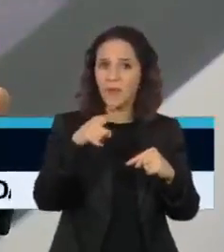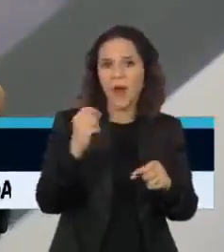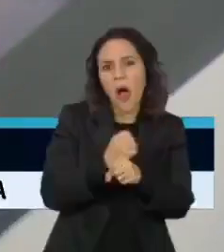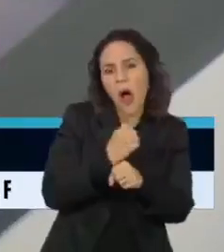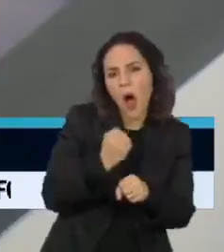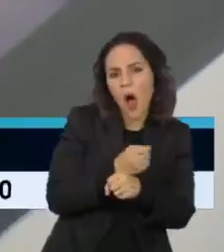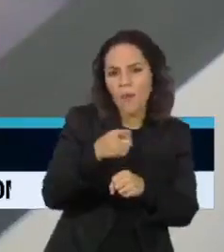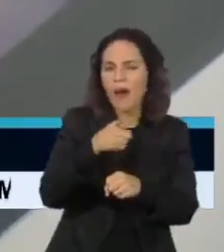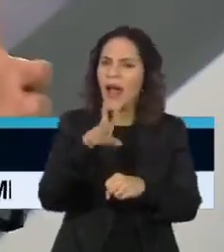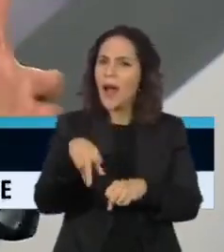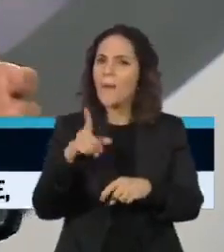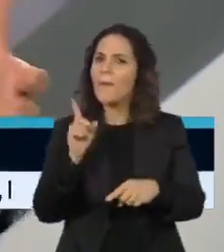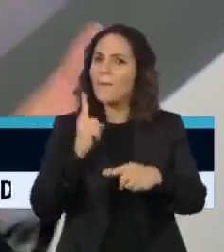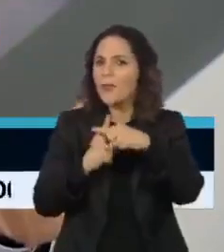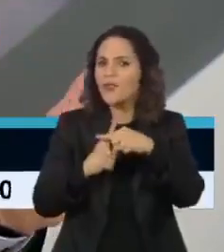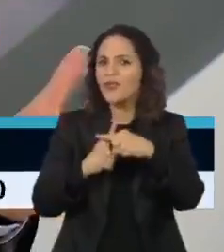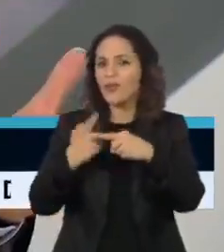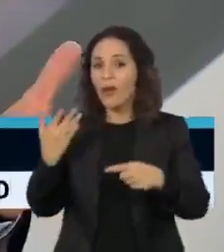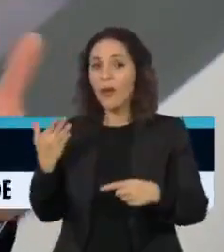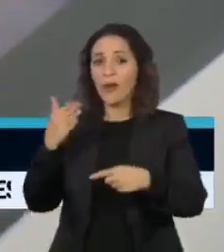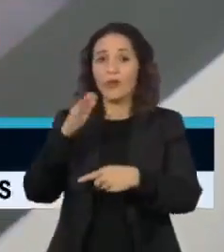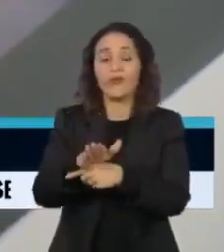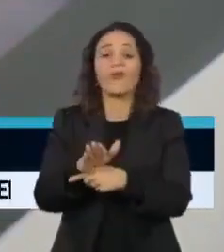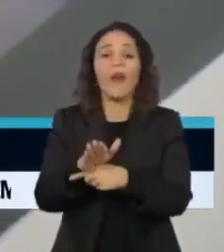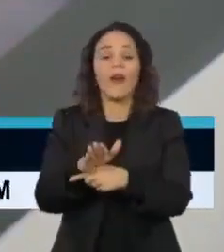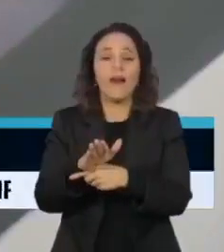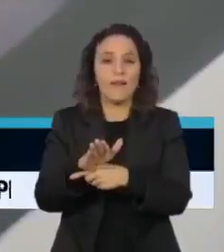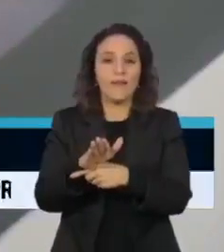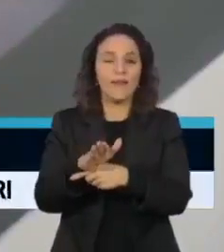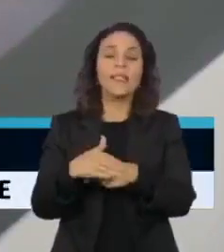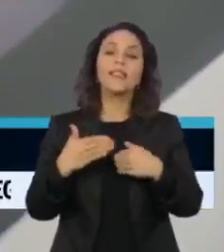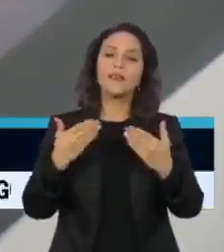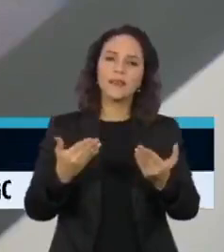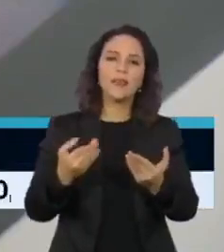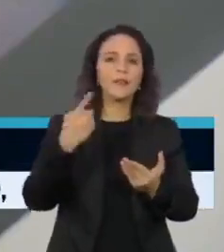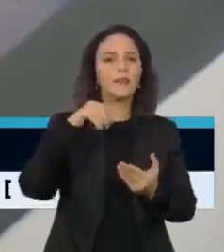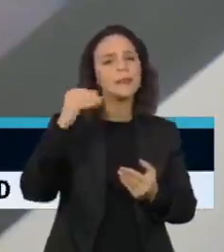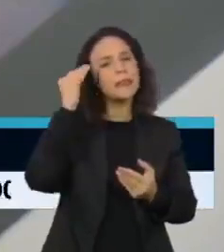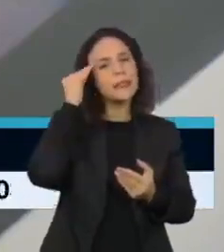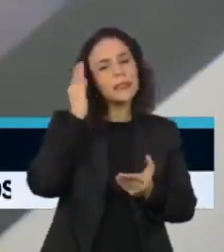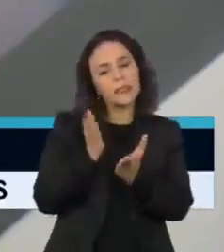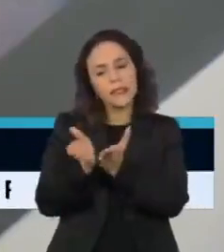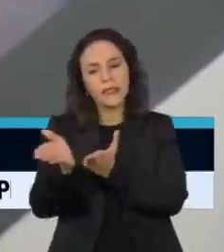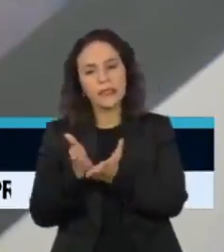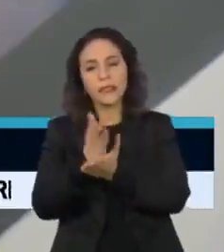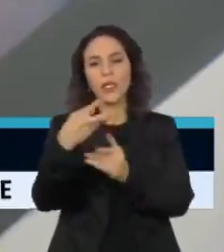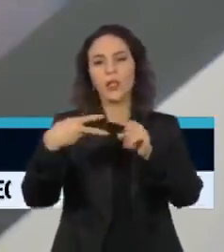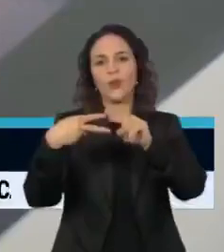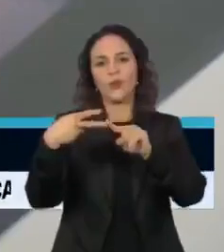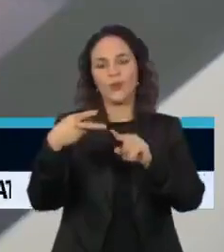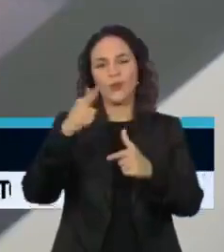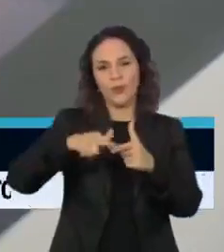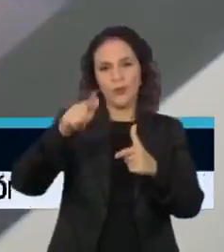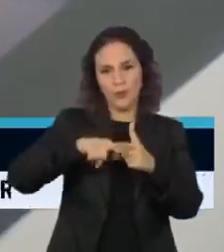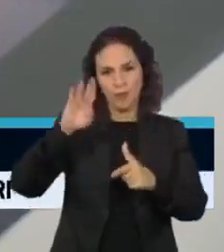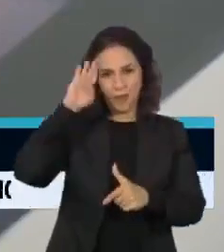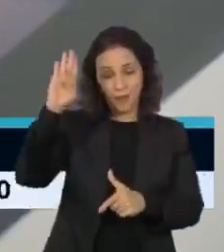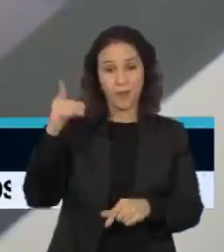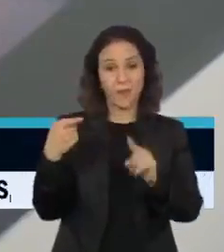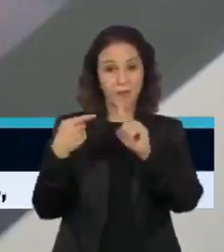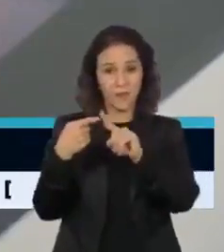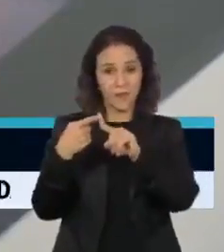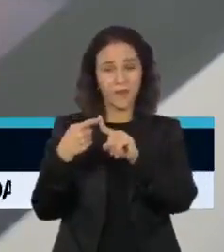é boa não por meio ambiente como o resultado tem um eu acho que nós temos que atacar os dois problemas essa